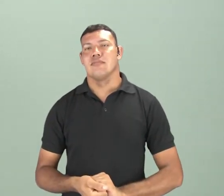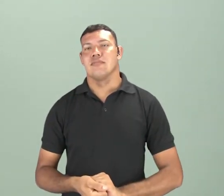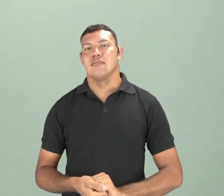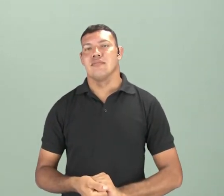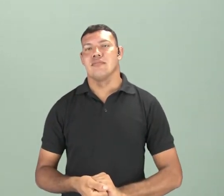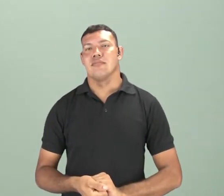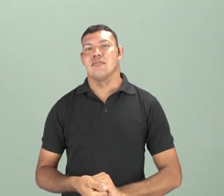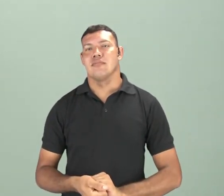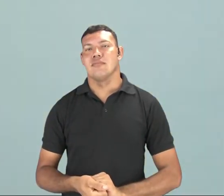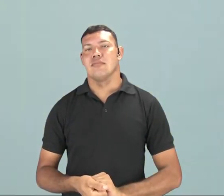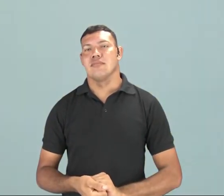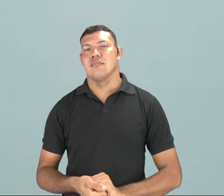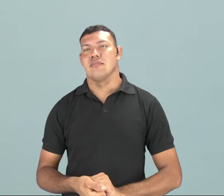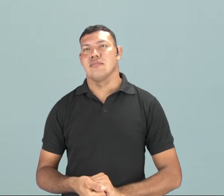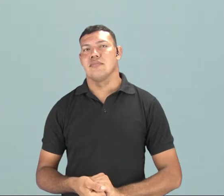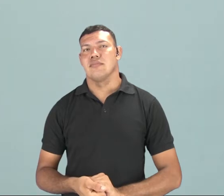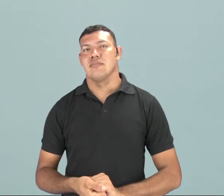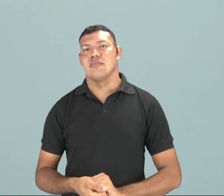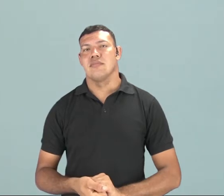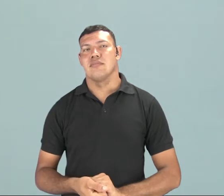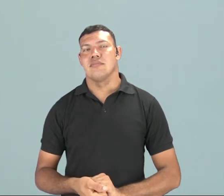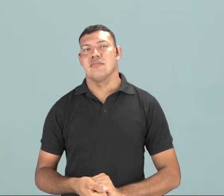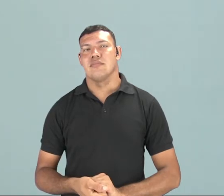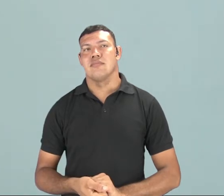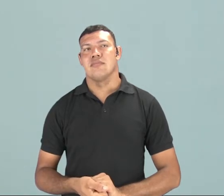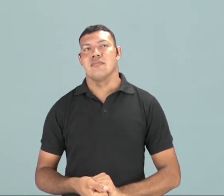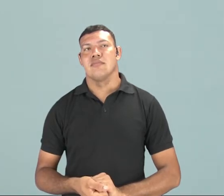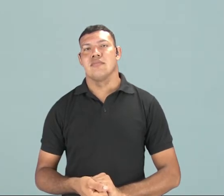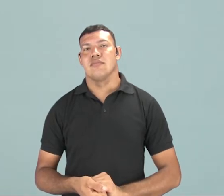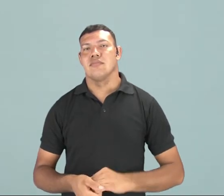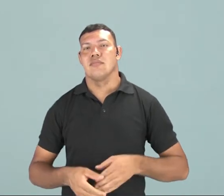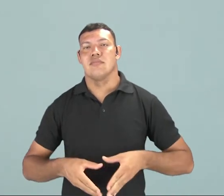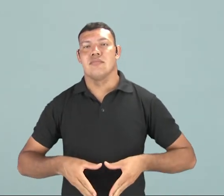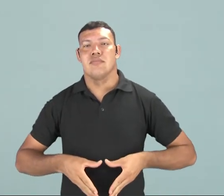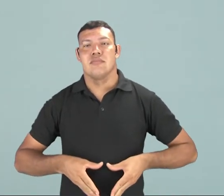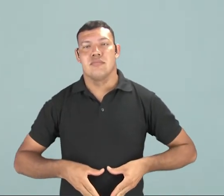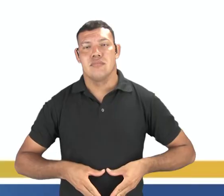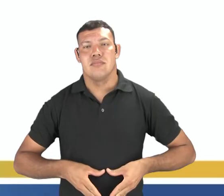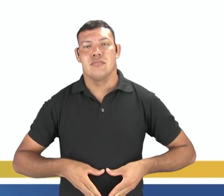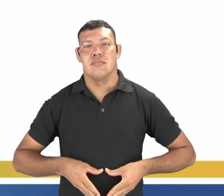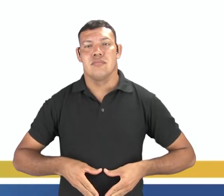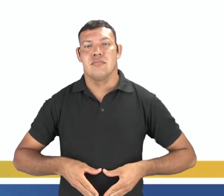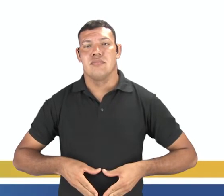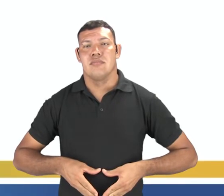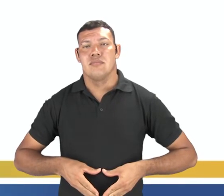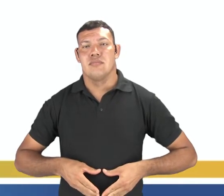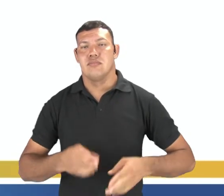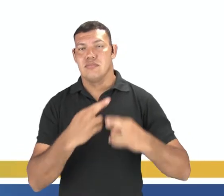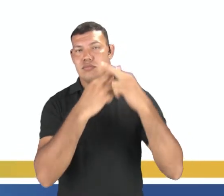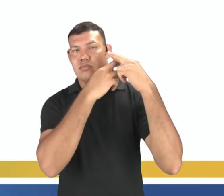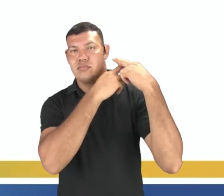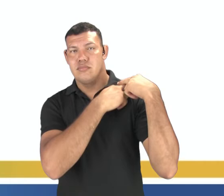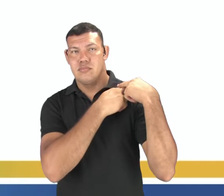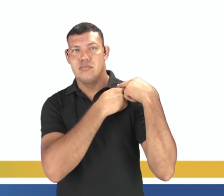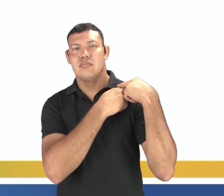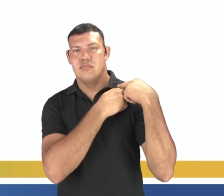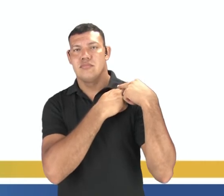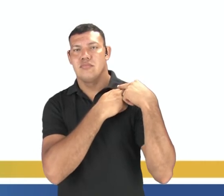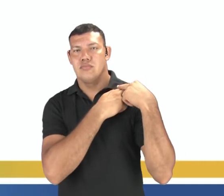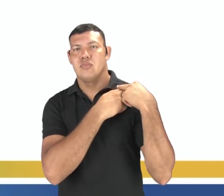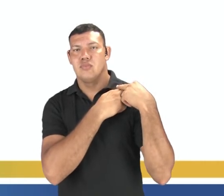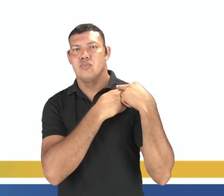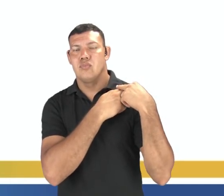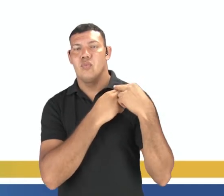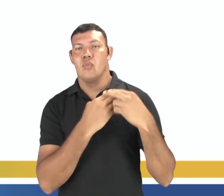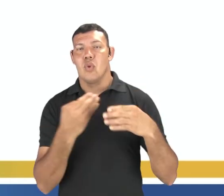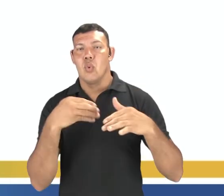na hora do prazer. É o útero. O útero ele é um órgão responsável por alojar o